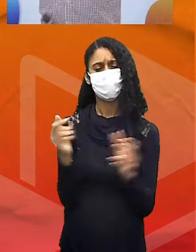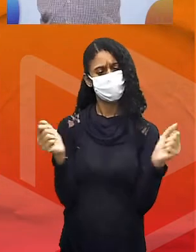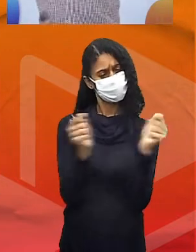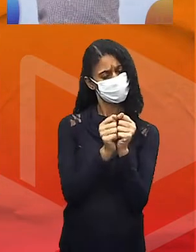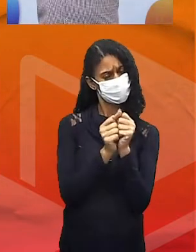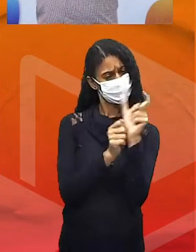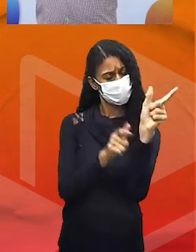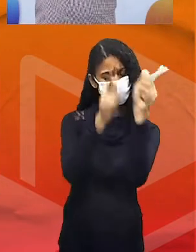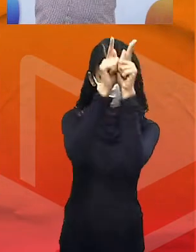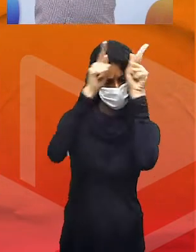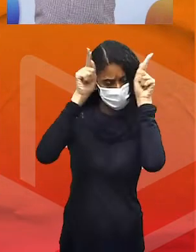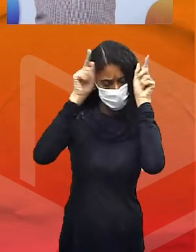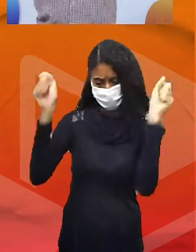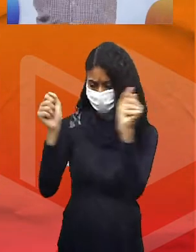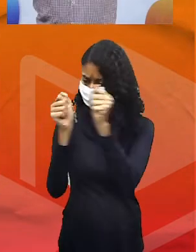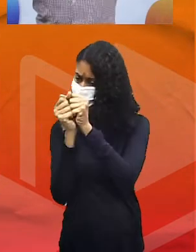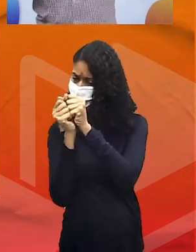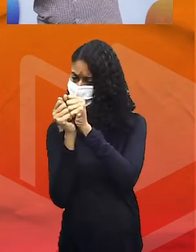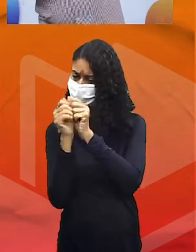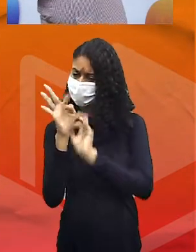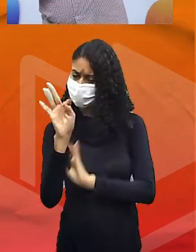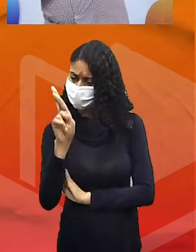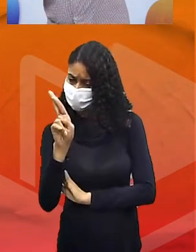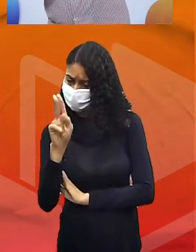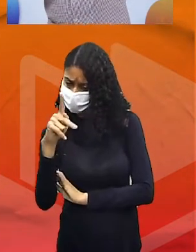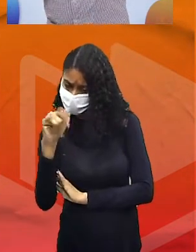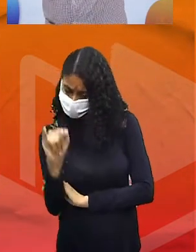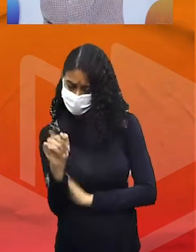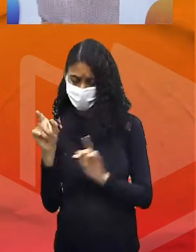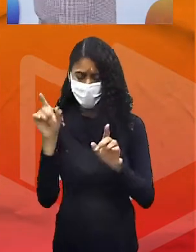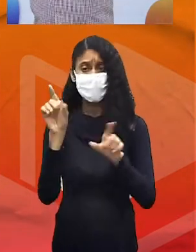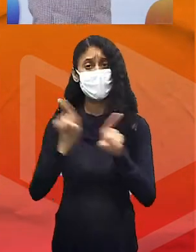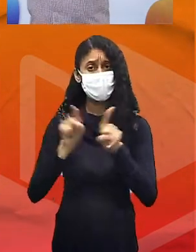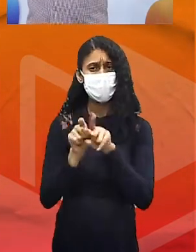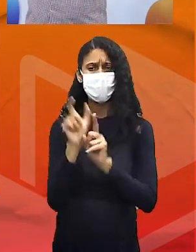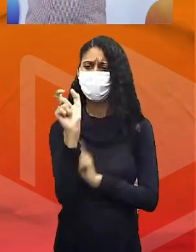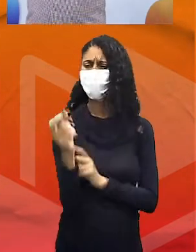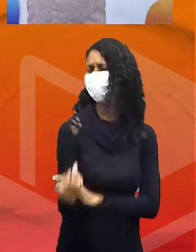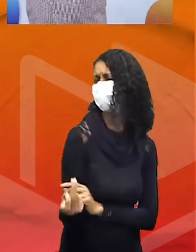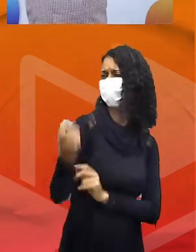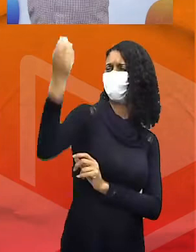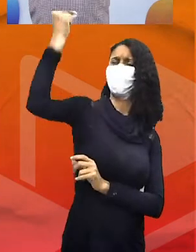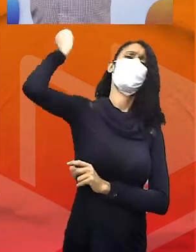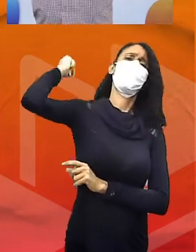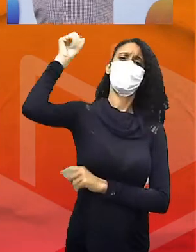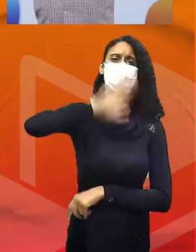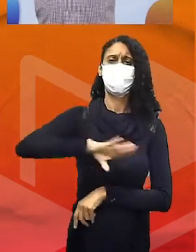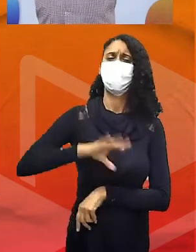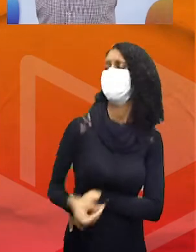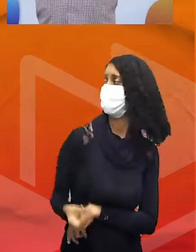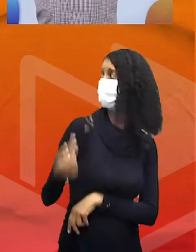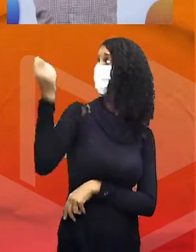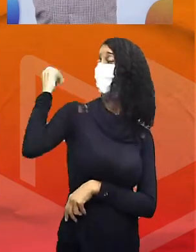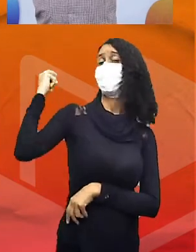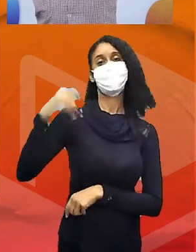tupi-guarani, né? E pegava palavras arcaicas, ia buscar no português arcaico. Então, ele se